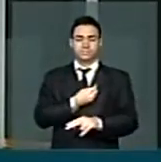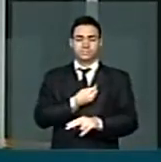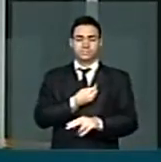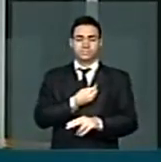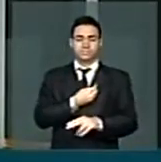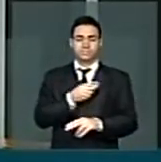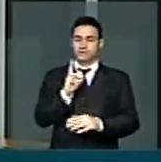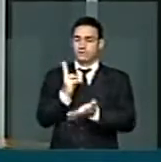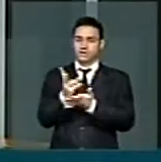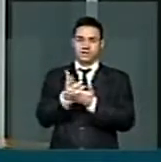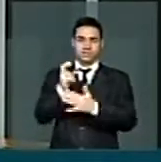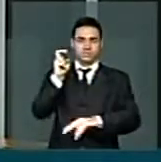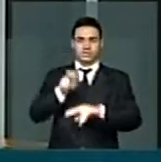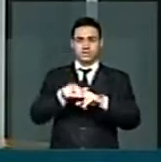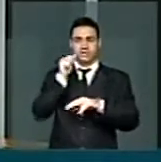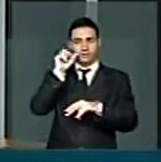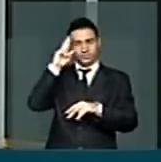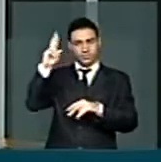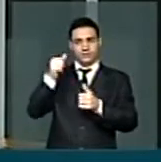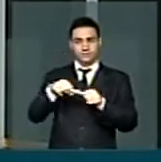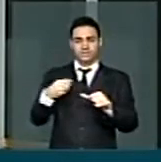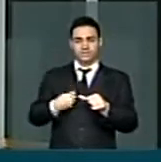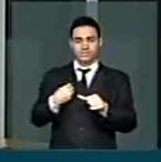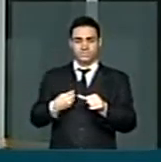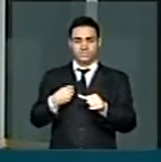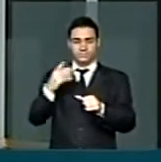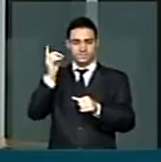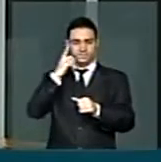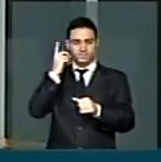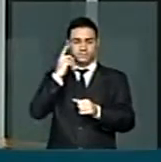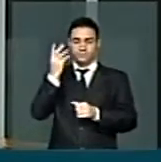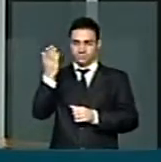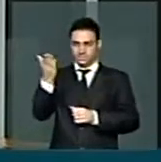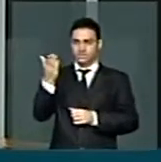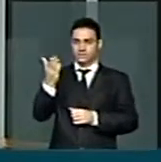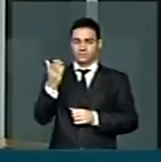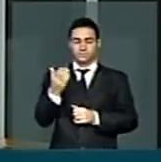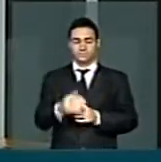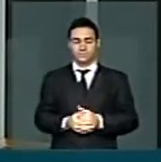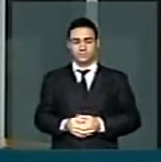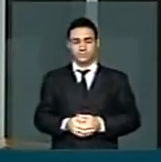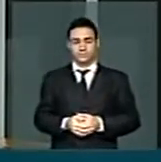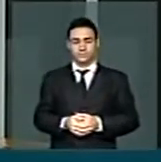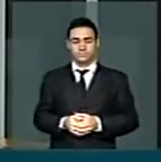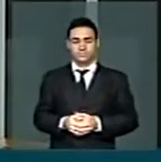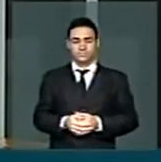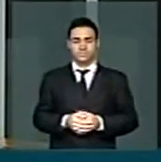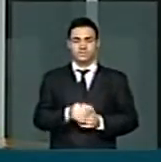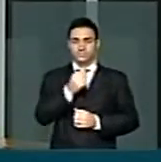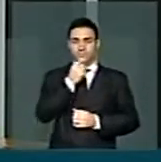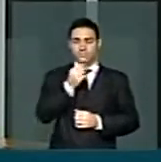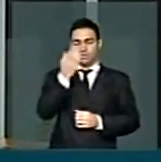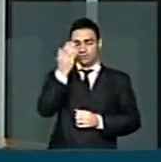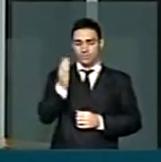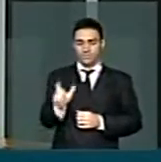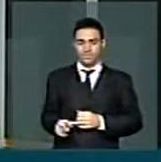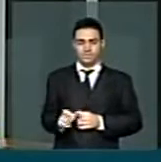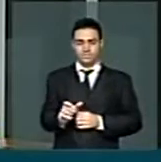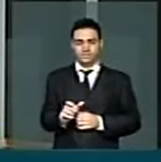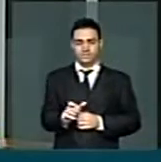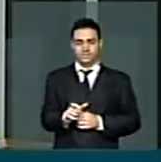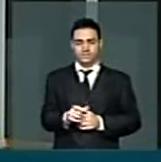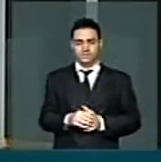cadeira em que está nesse momento a nobre deputada Benedita da Silva, esse homem que propugnou